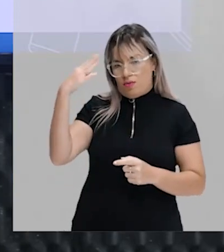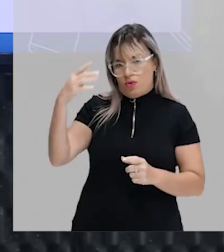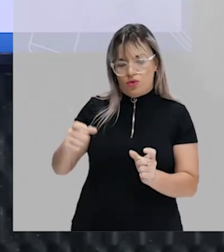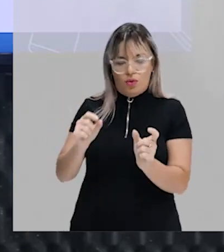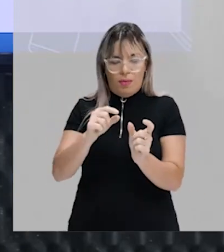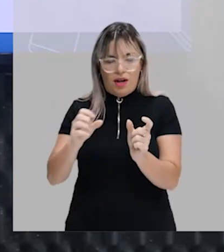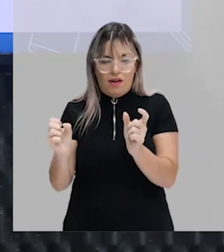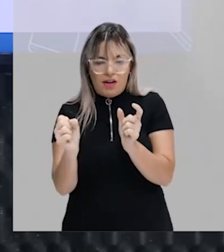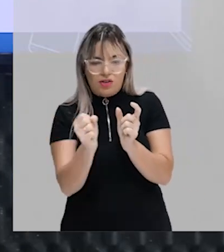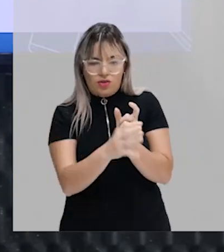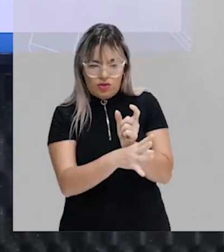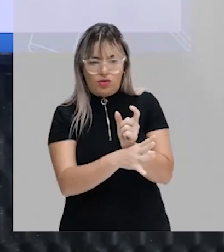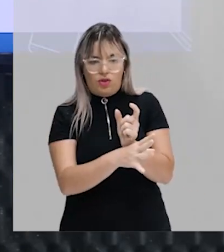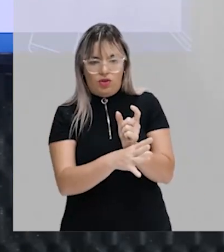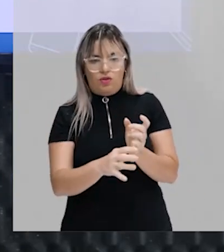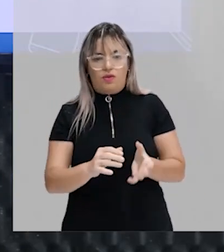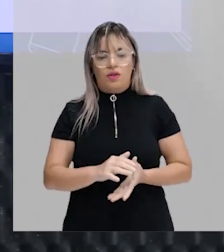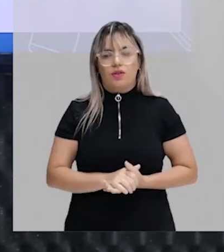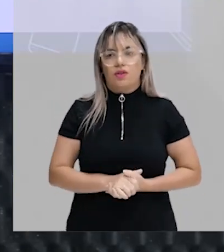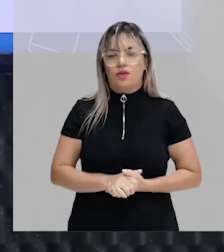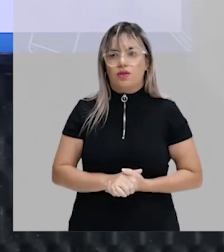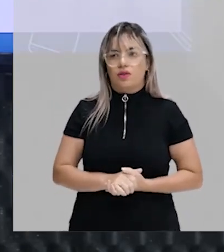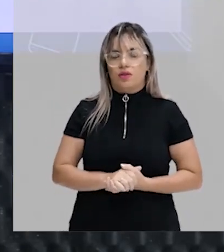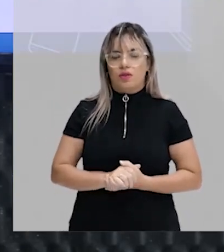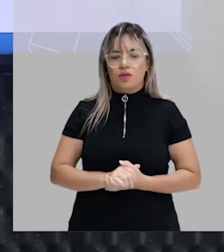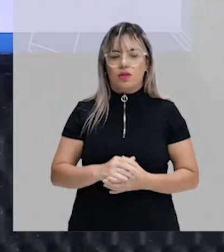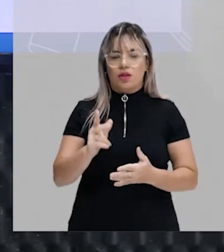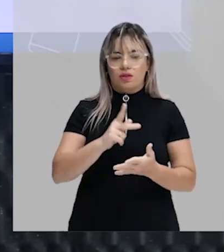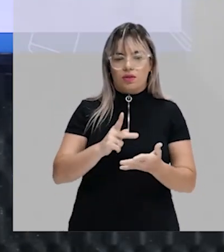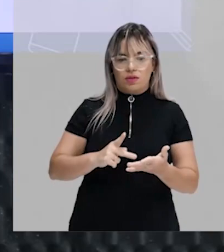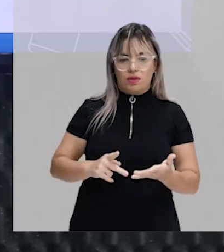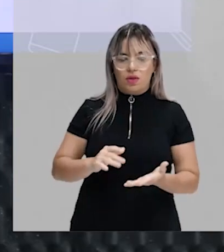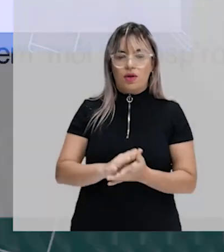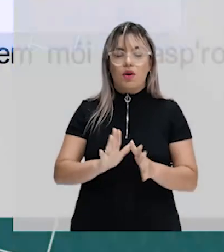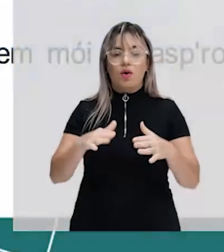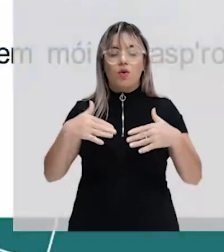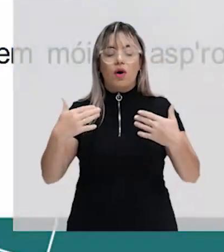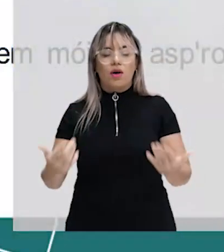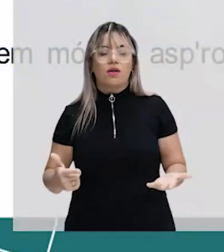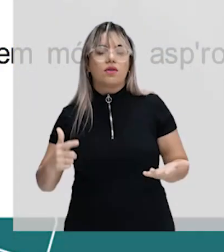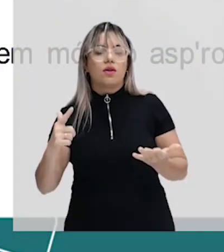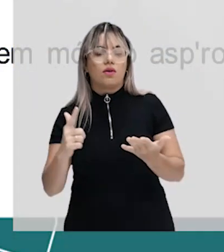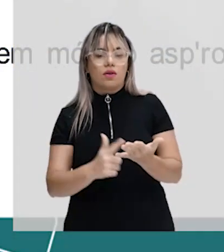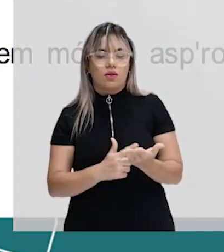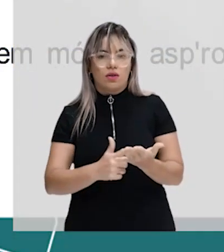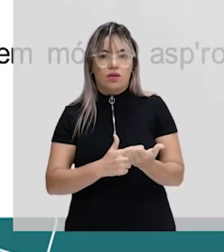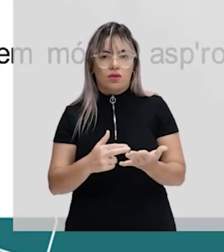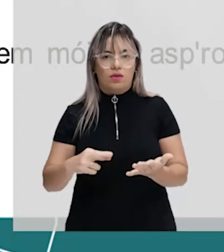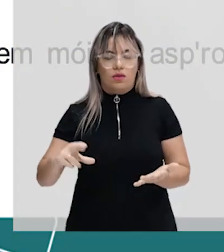poético. Bom, quais são os livros mais conhecidos dele?